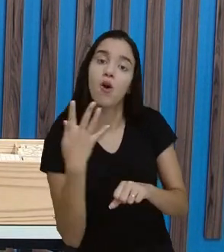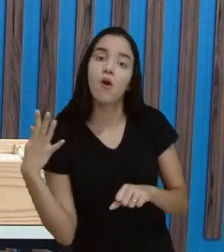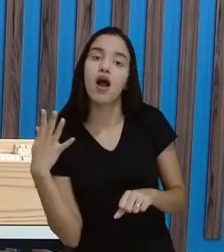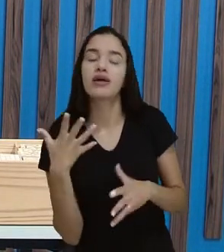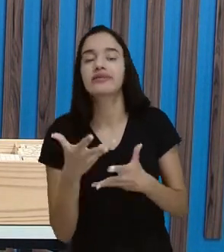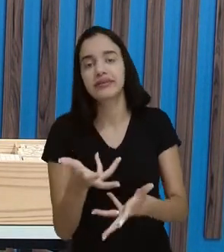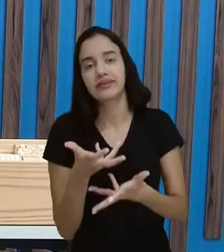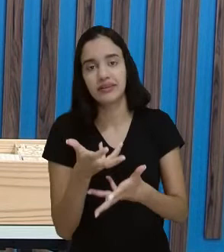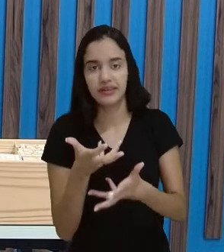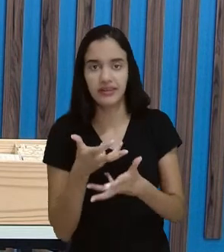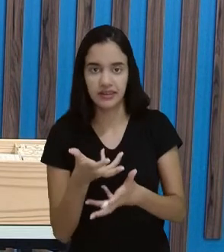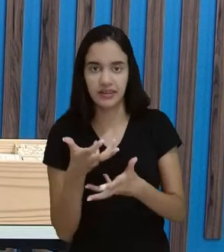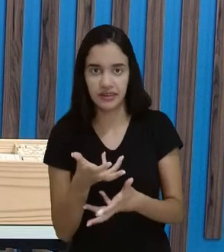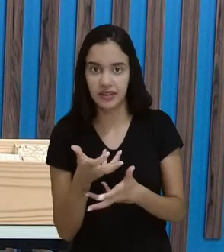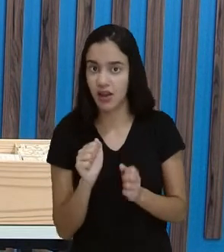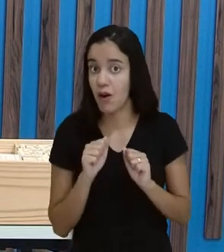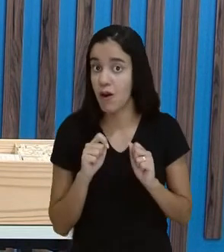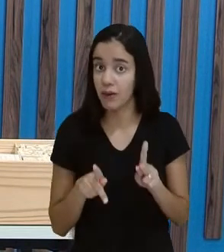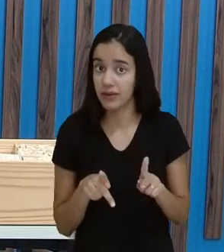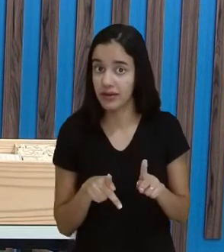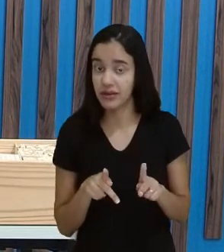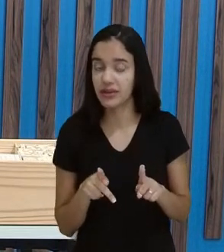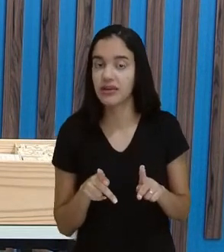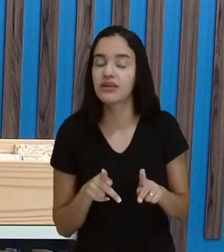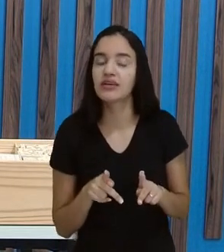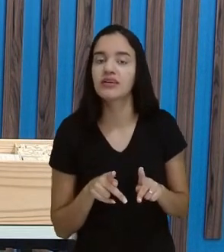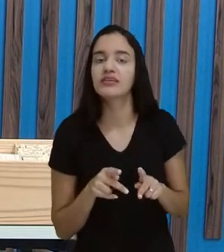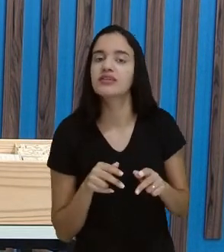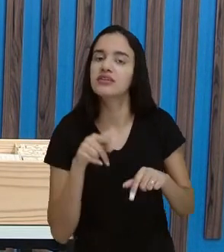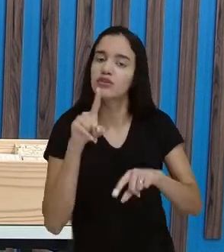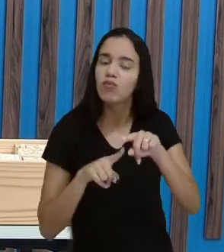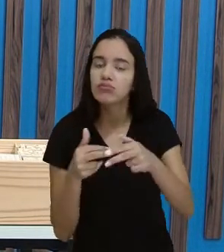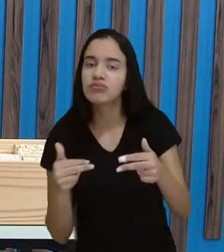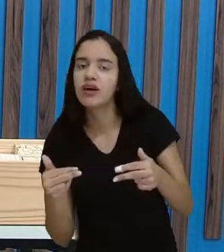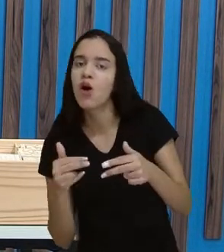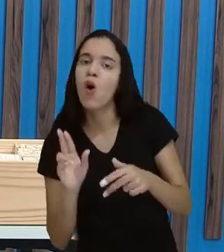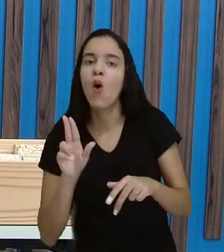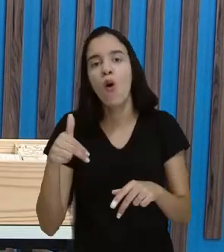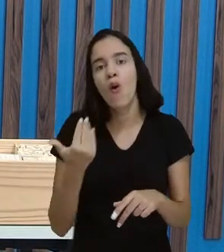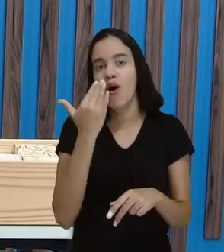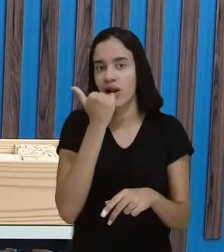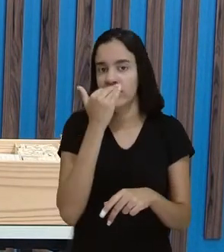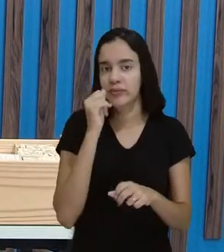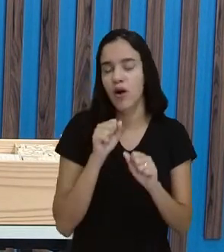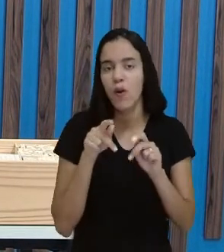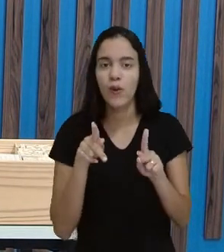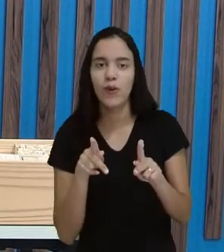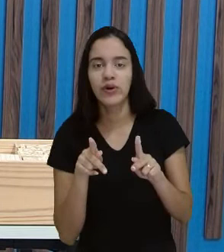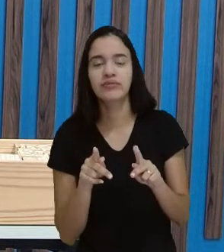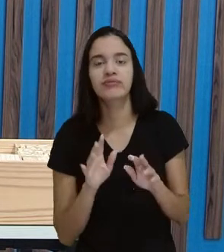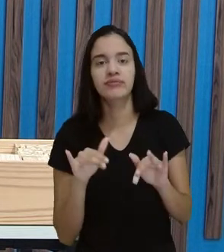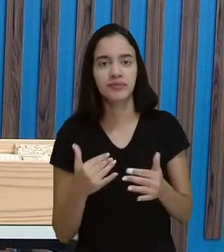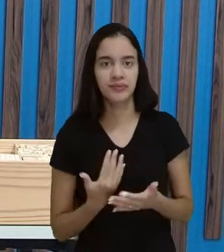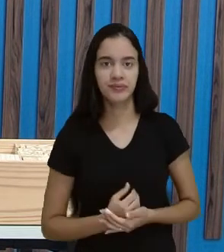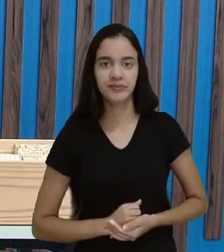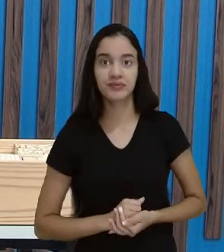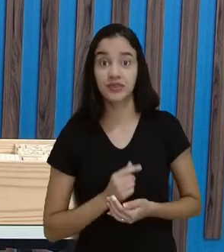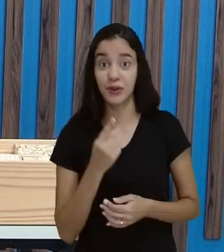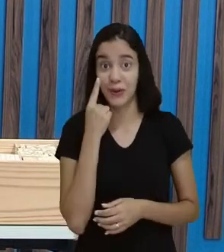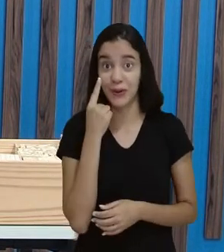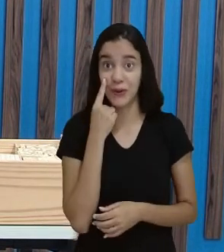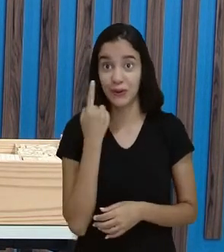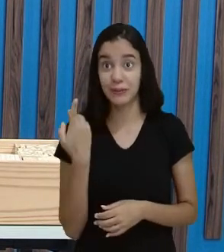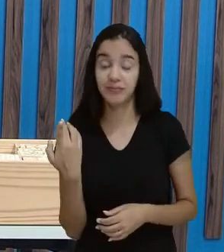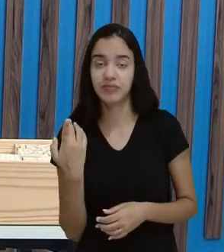que ela queria, tá certo? De determinado produto ou alimento, ok? Olha aí,